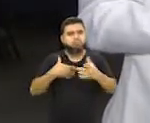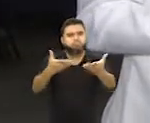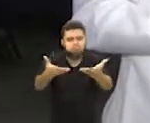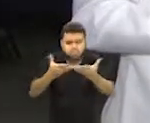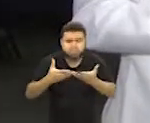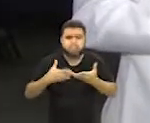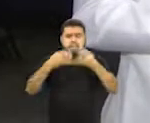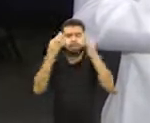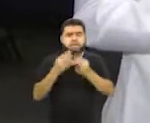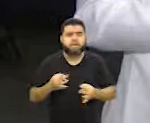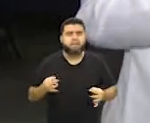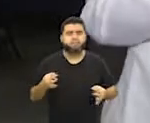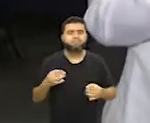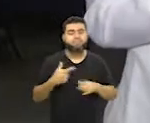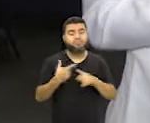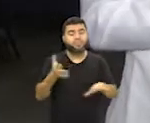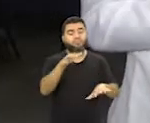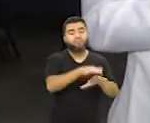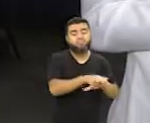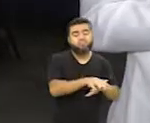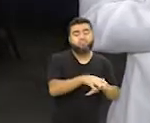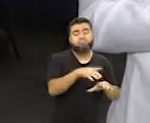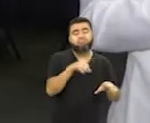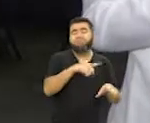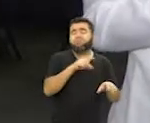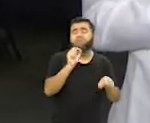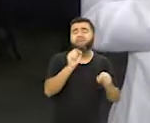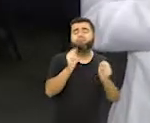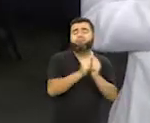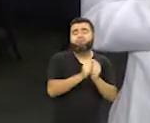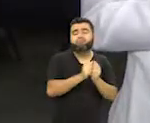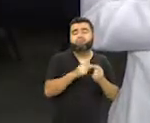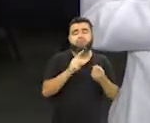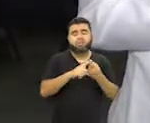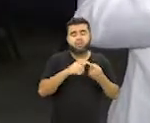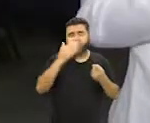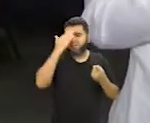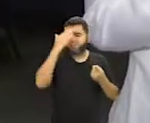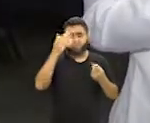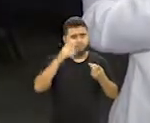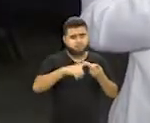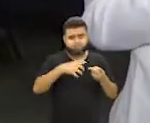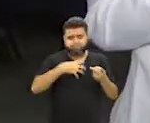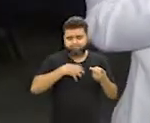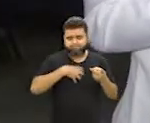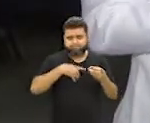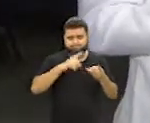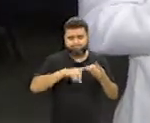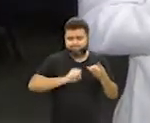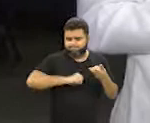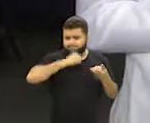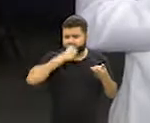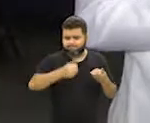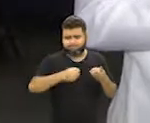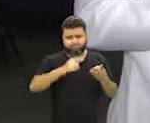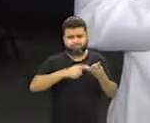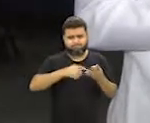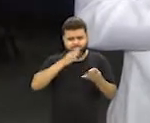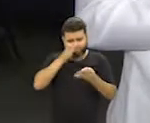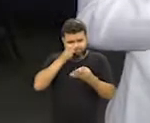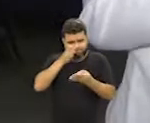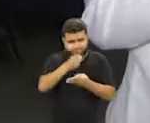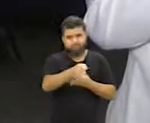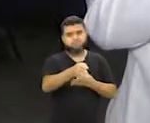de inclusão, vem sentimentos, é gratidão, tem que ter coragem, determinação,